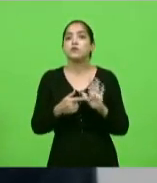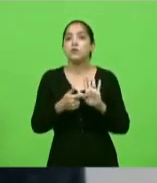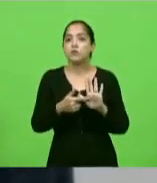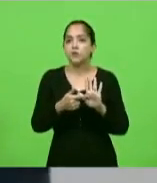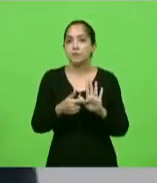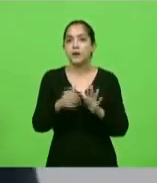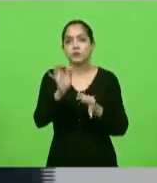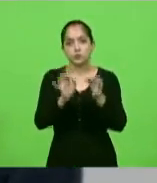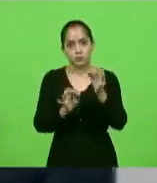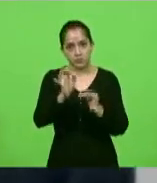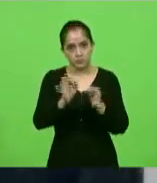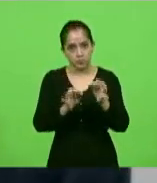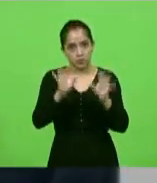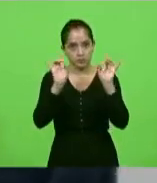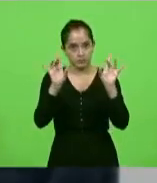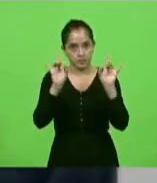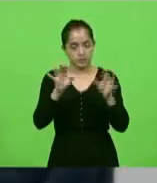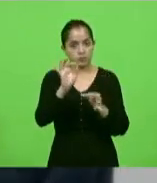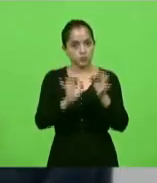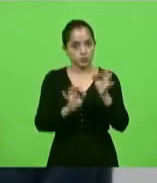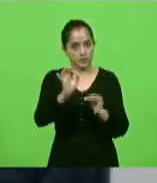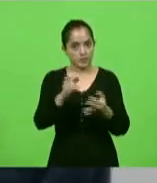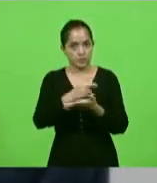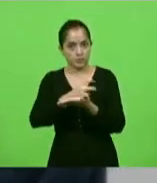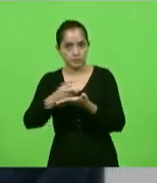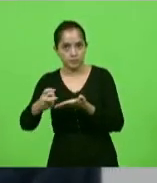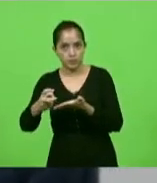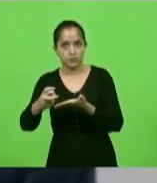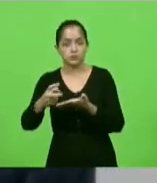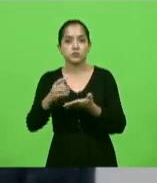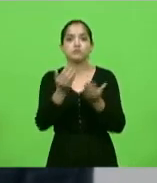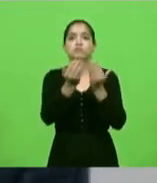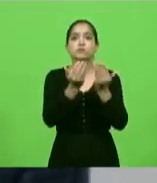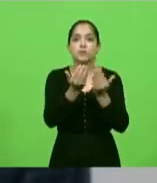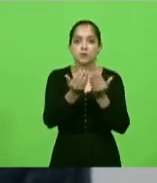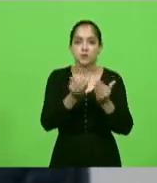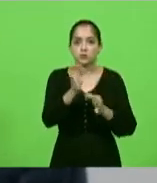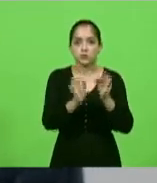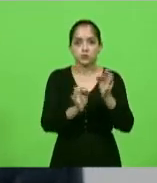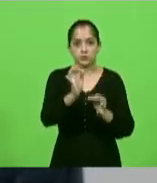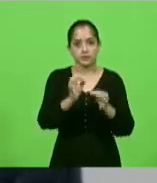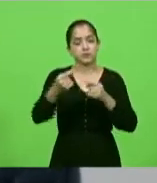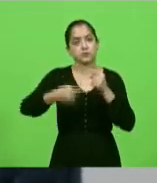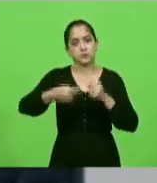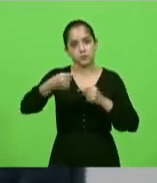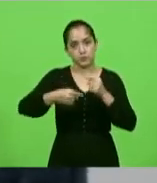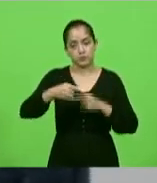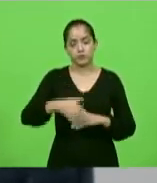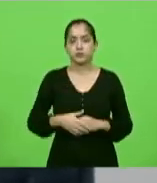que o Tribunal Especial de Julgamento de um Impeachment se reveste numa análise jurídica política.